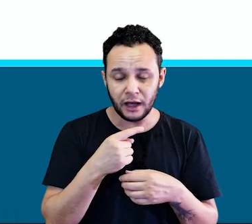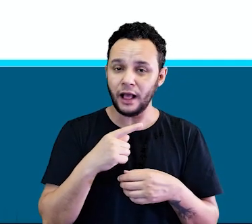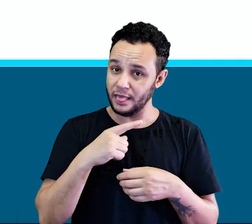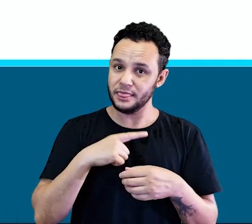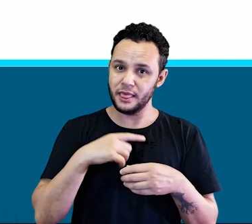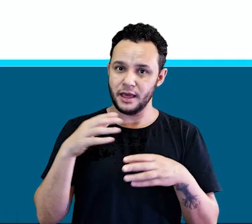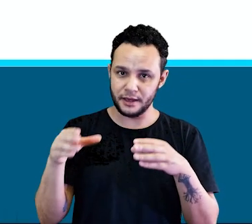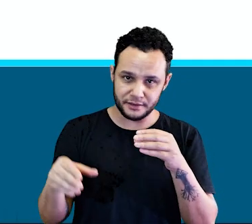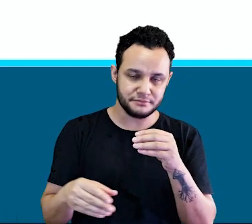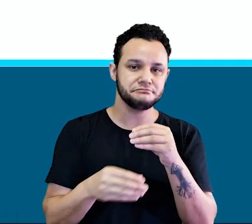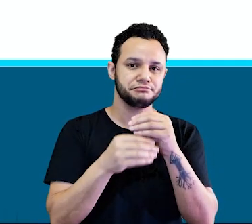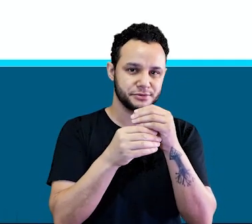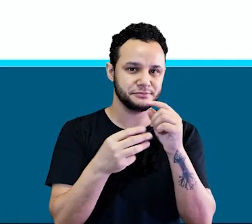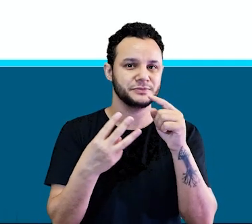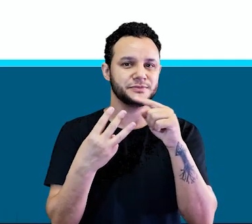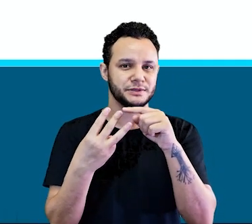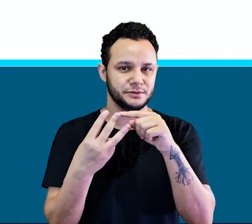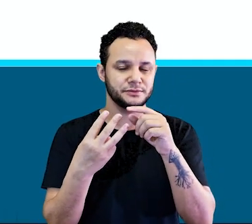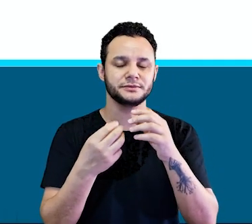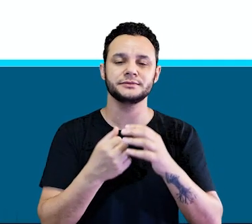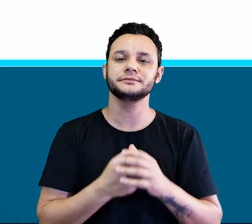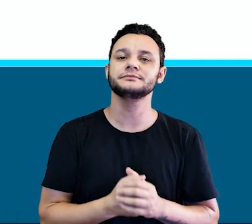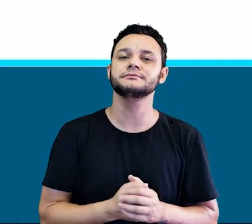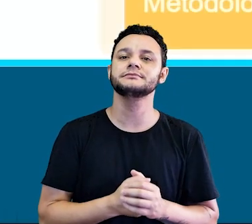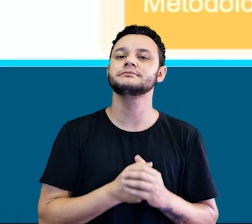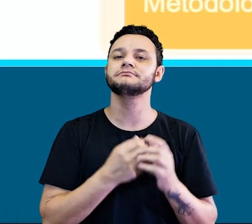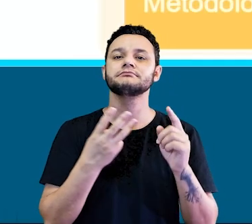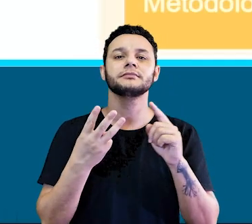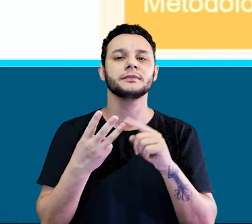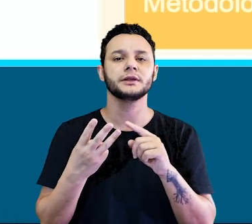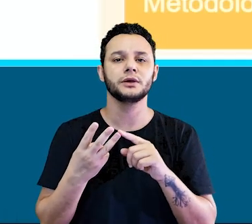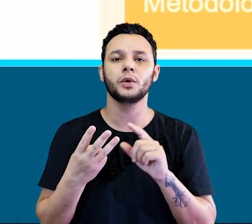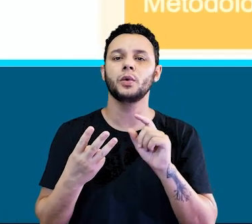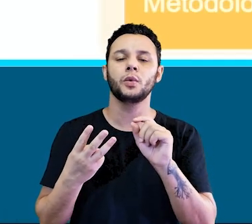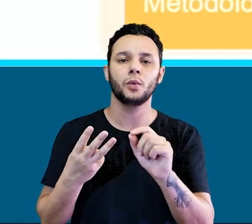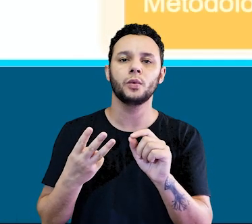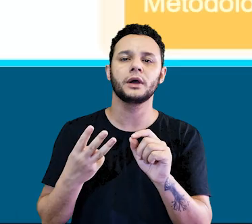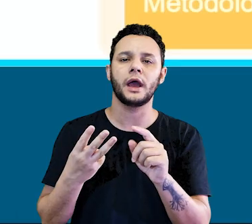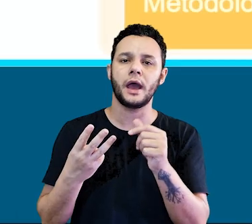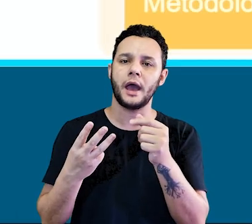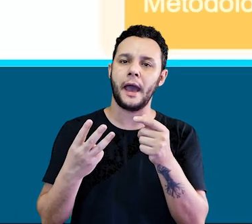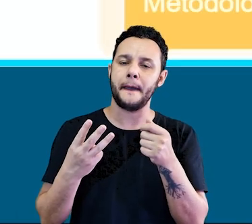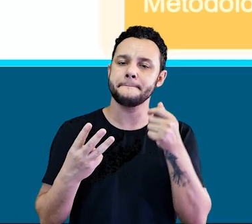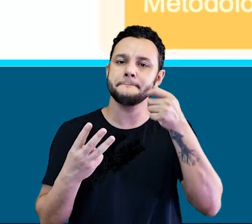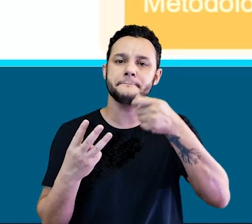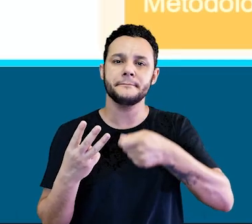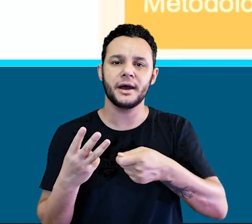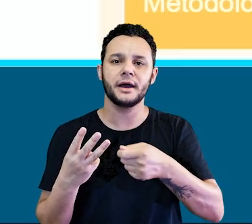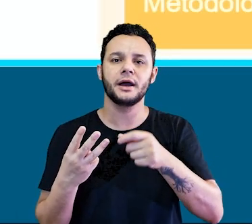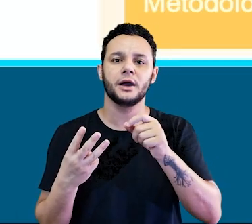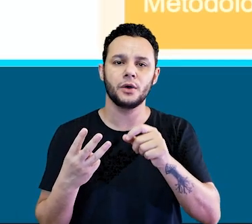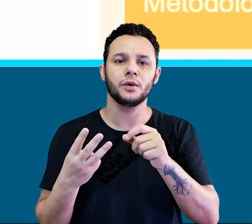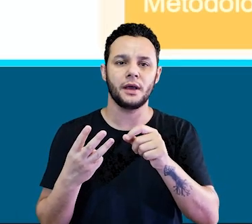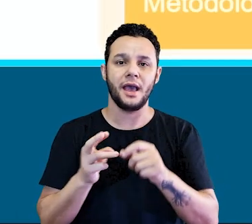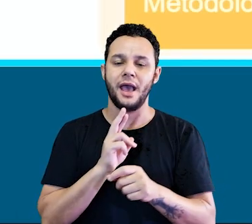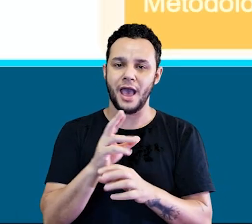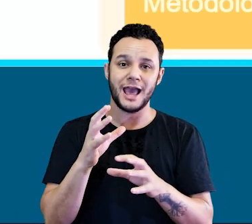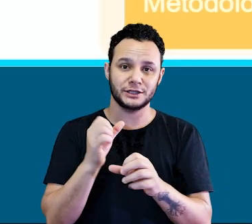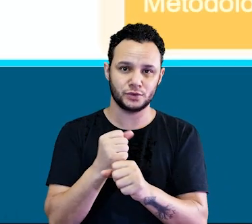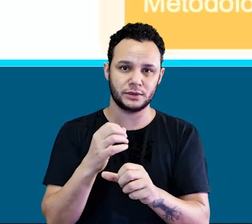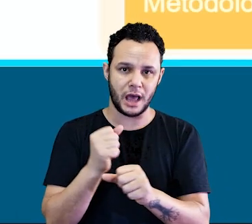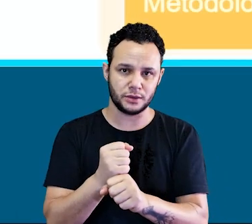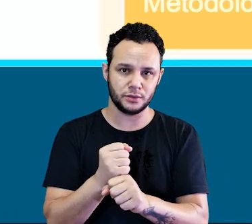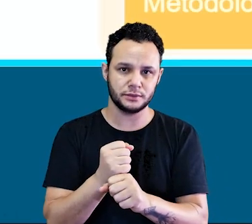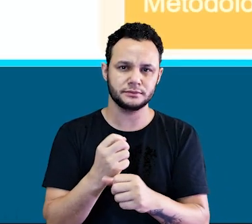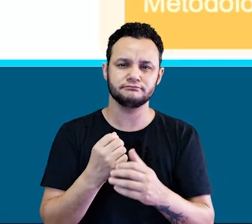consegue, aí a gente tem esse tipo de complementação aqui da União. E, por fim, a gente também tem o valor relacionado